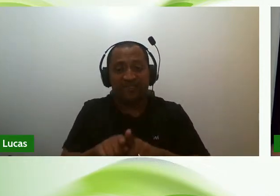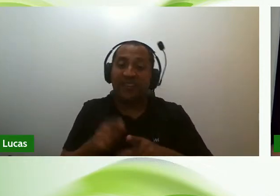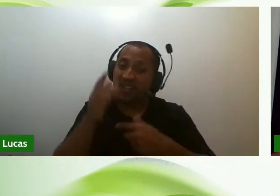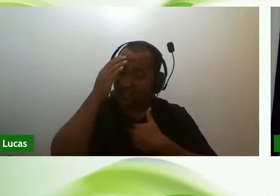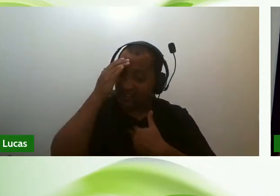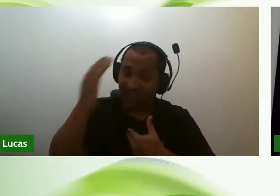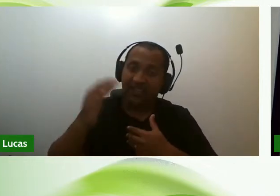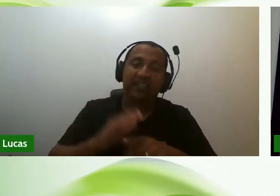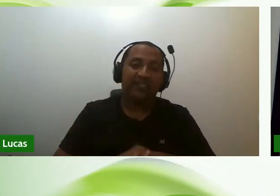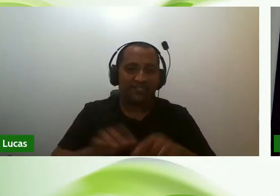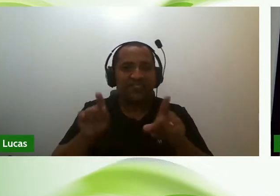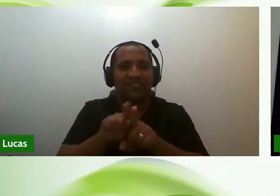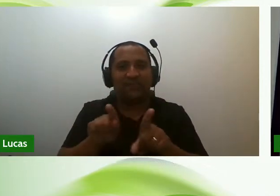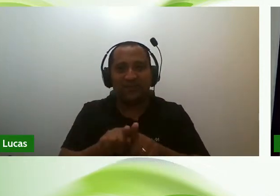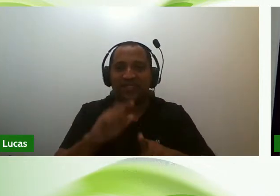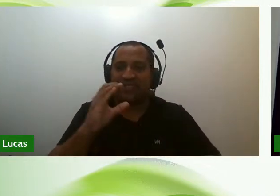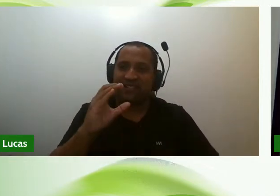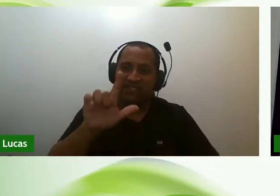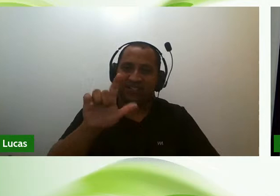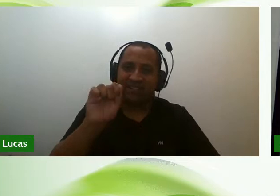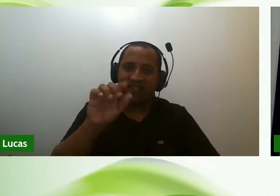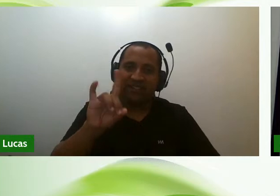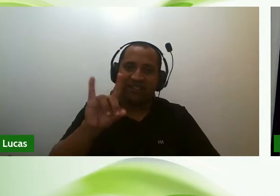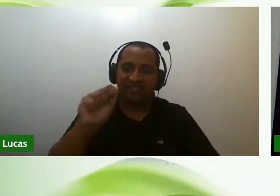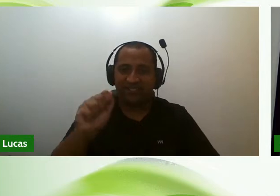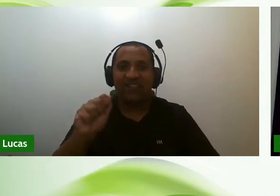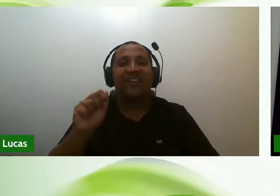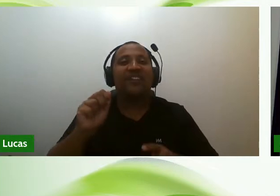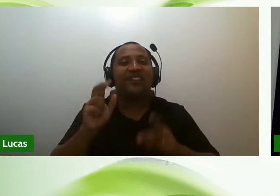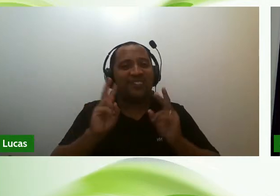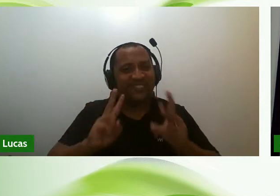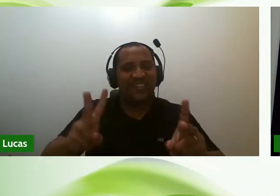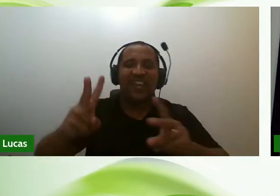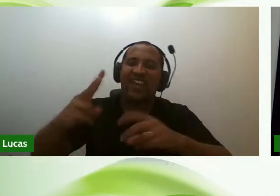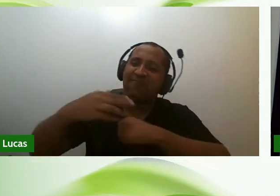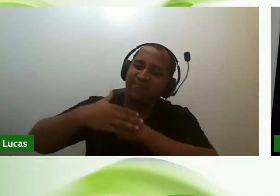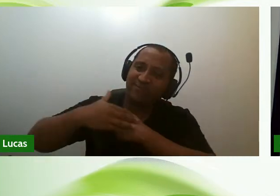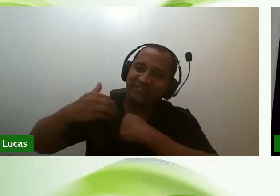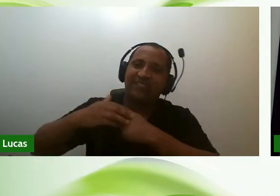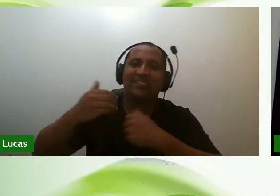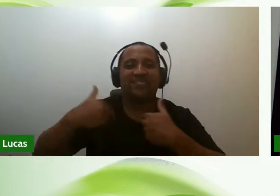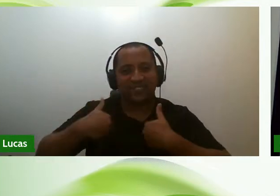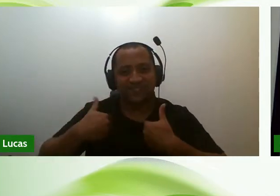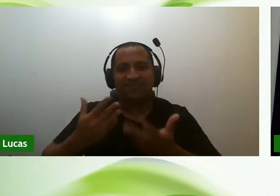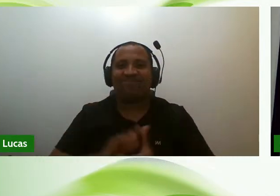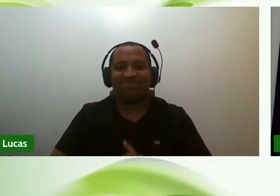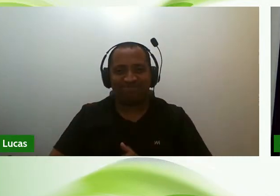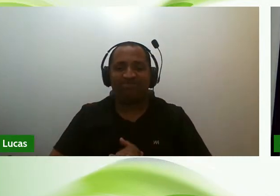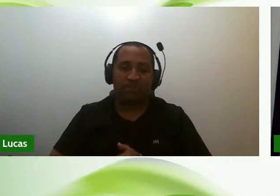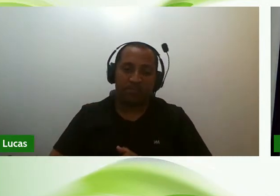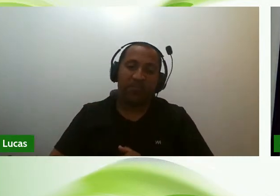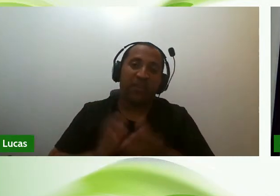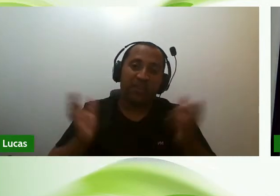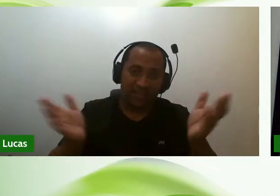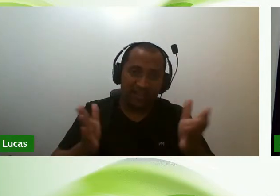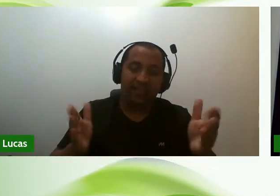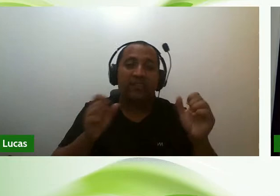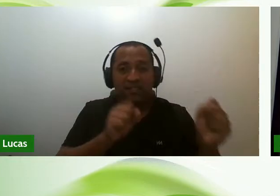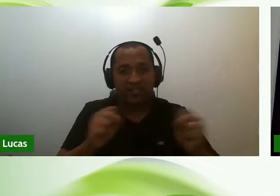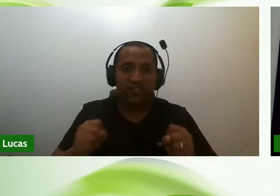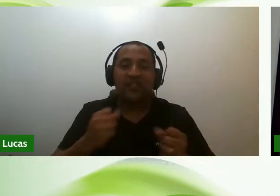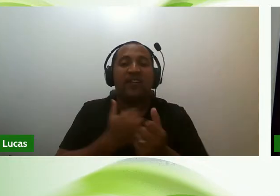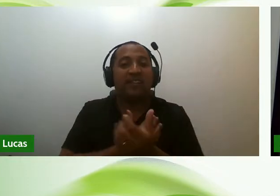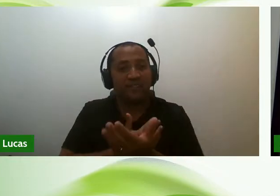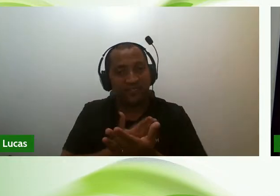sempre, a Cláudia também, por estar sempre nessa ótima acolhida a mim. E podemos, então,